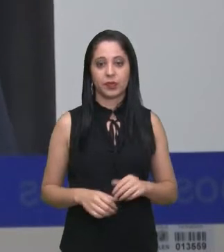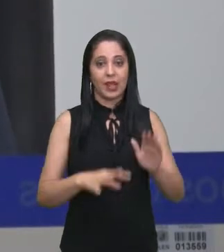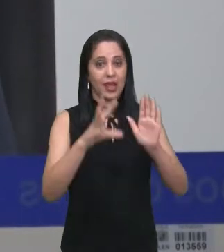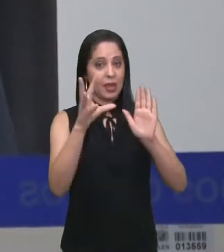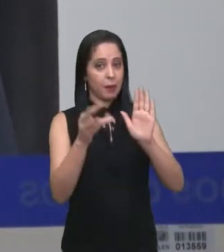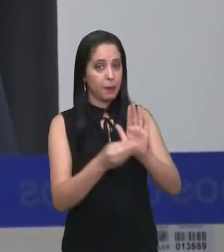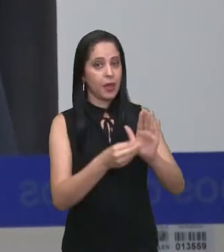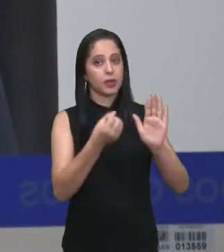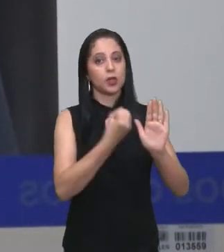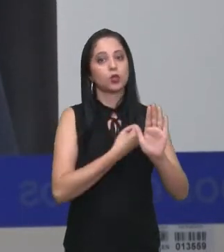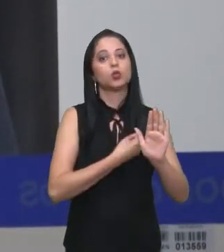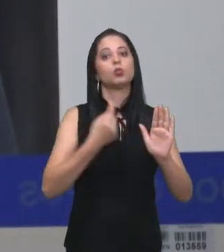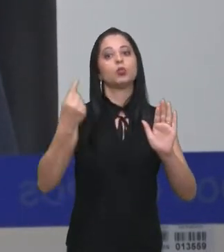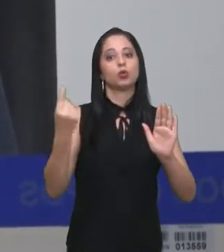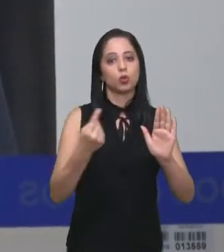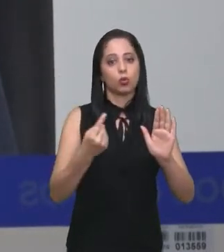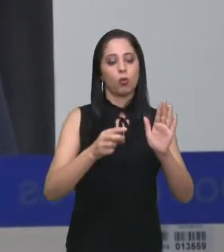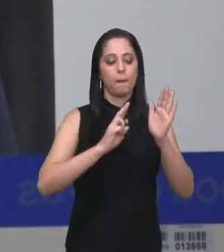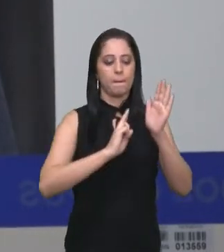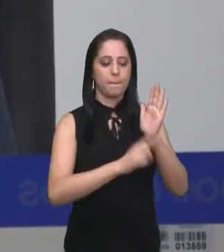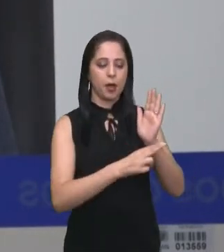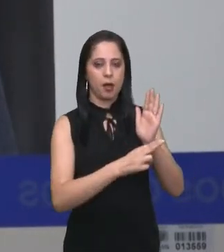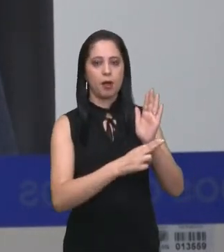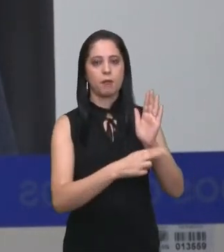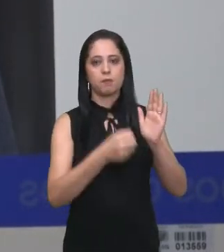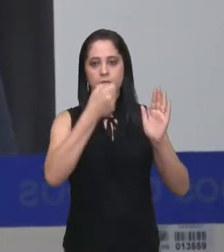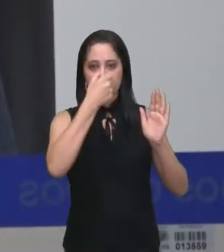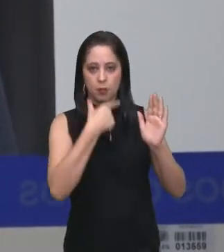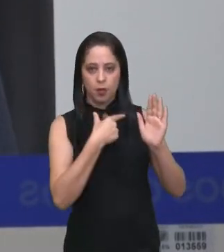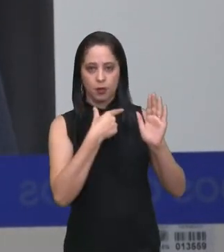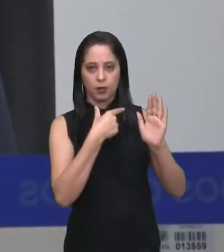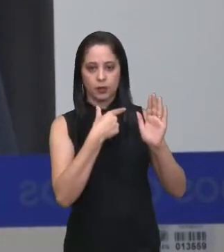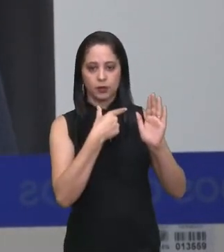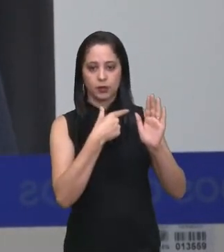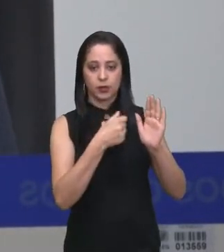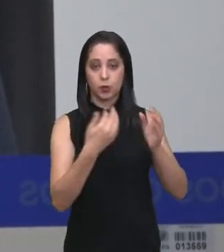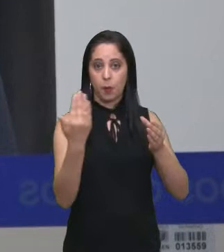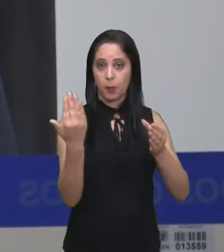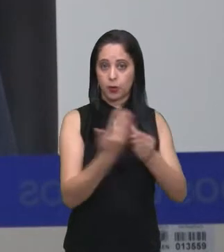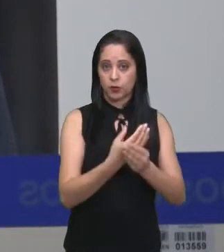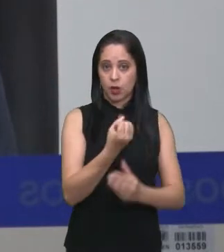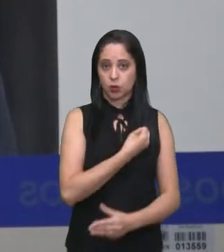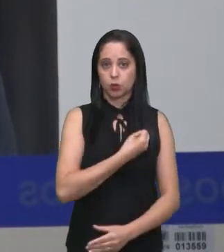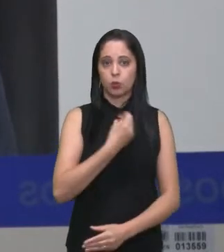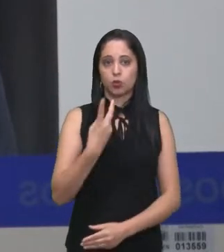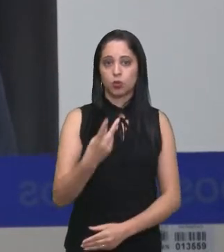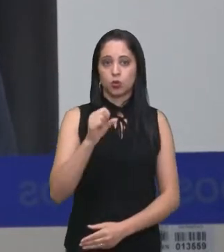Emenda número 1, de autoria do vereador Roberto do Eleven, ao processo número